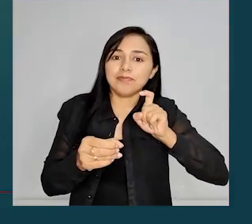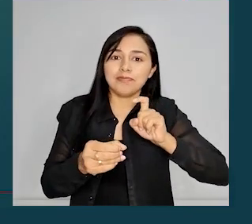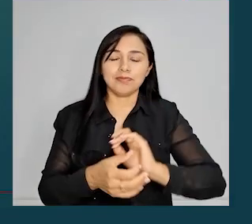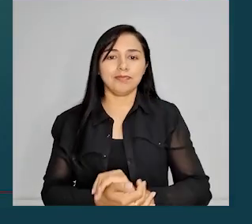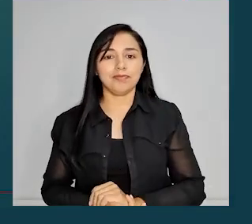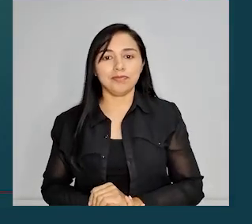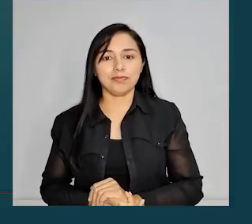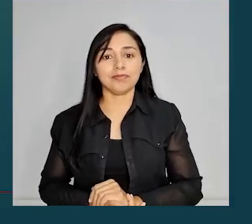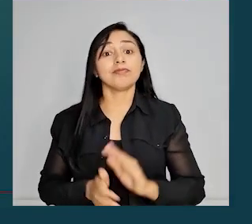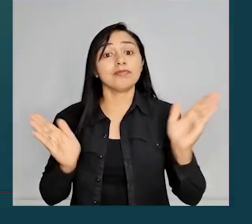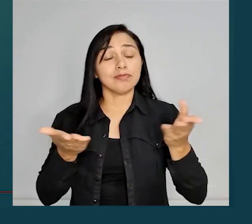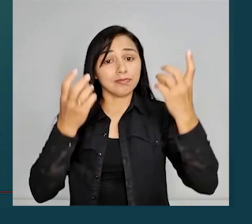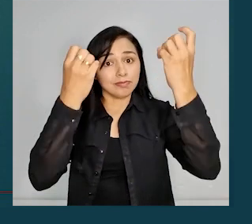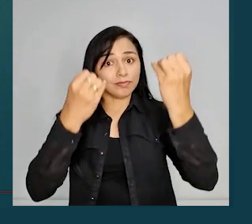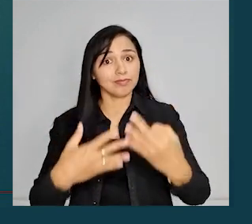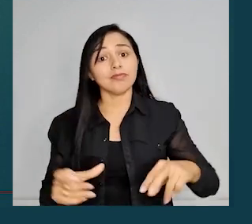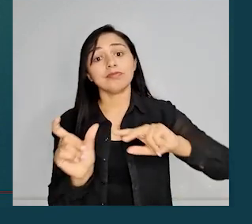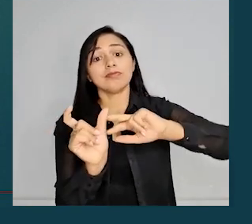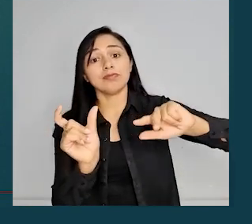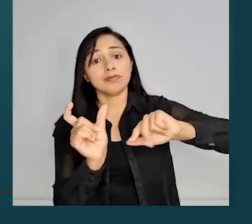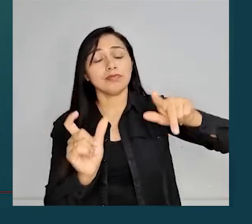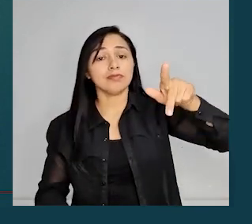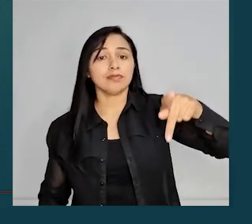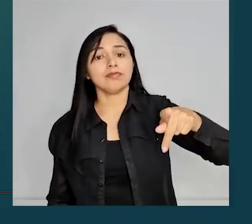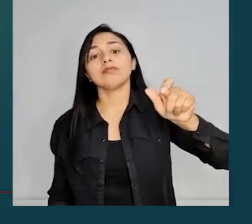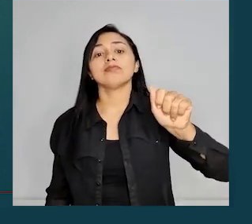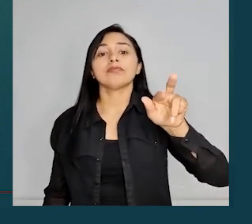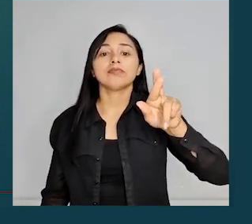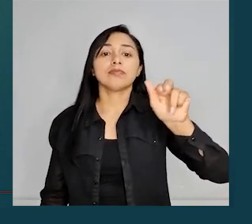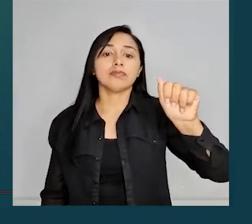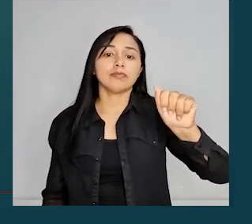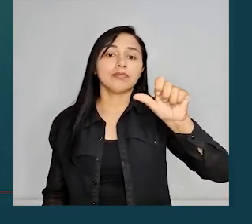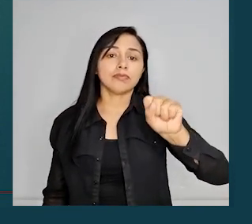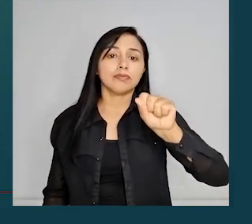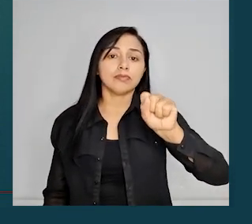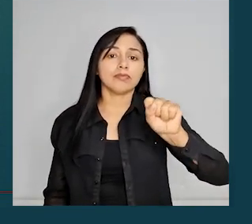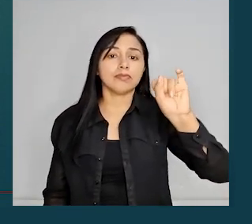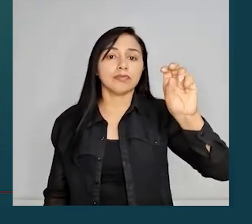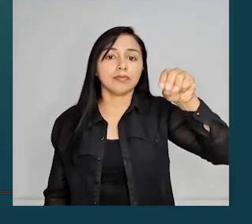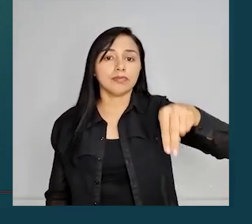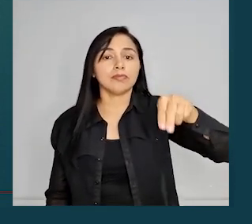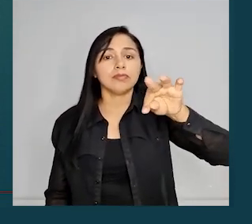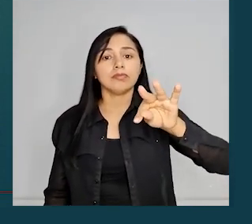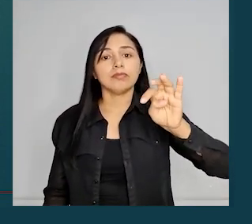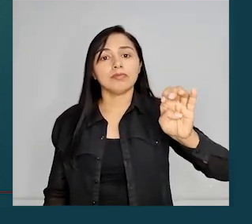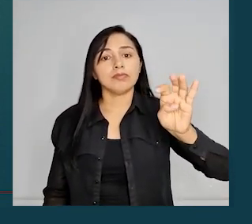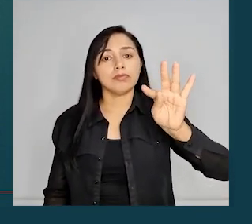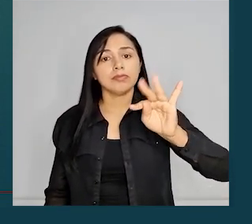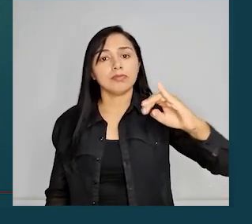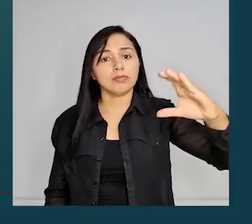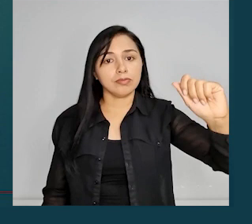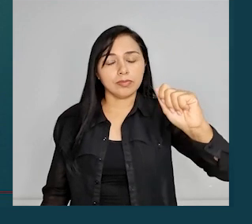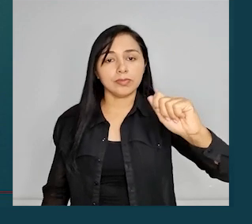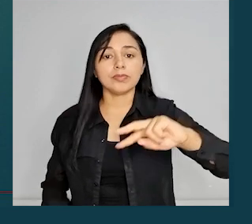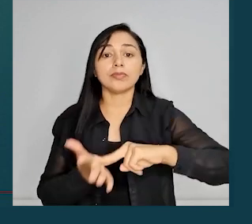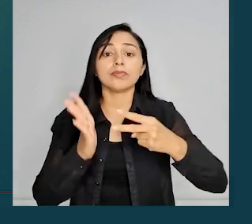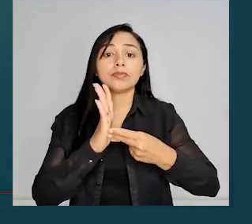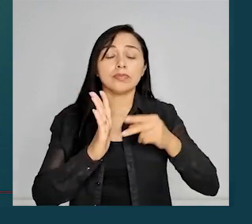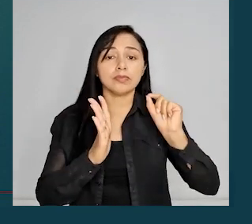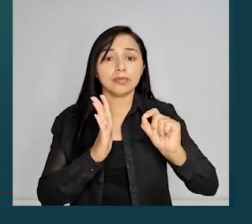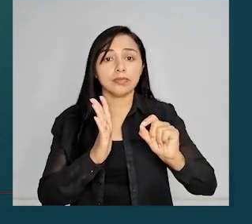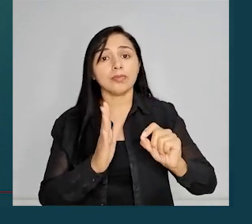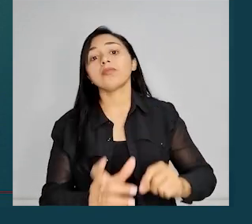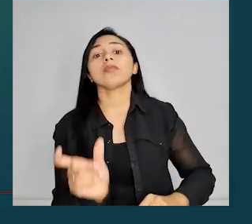gente vai falar sobre a derivação parasintética. A derivação parasintética ocorre quando um prefixo e um